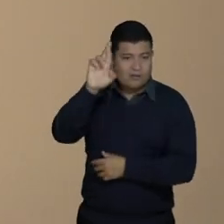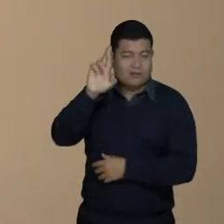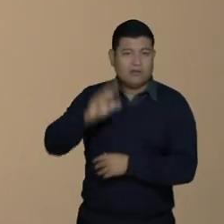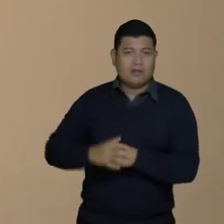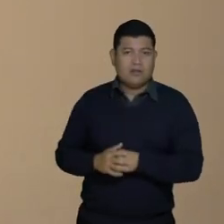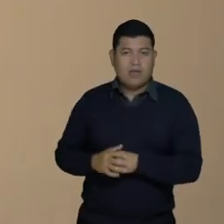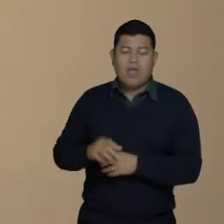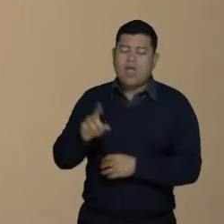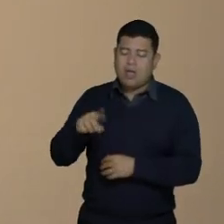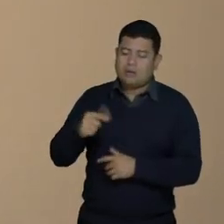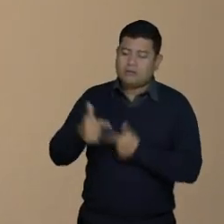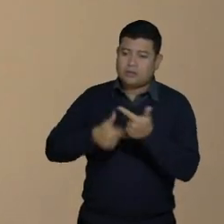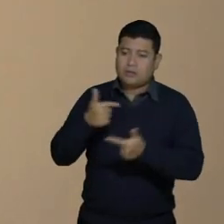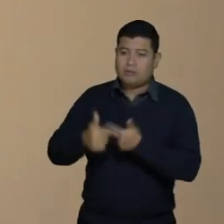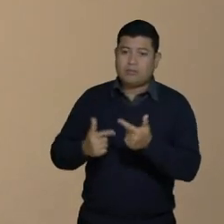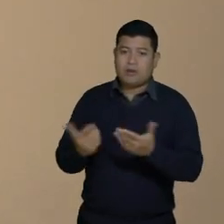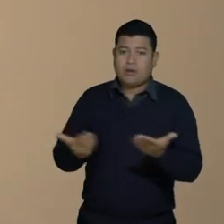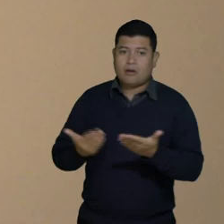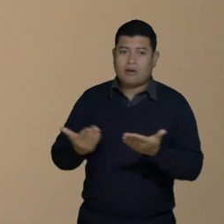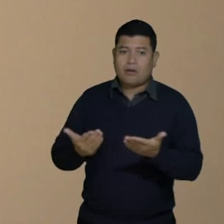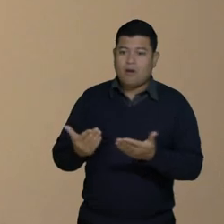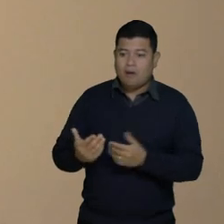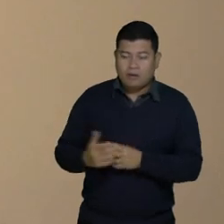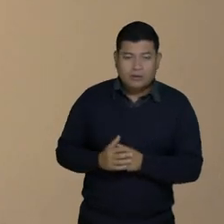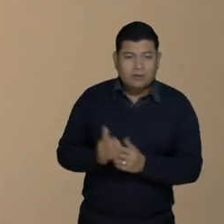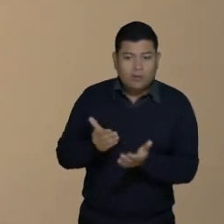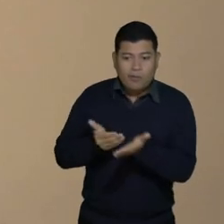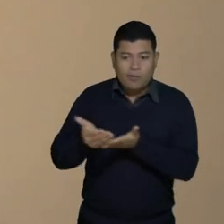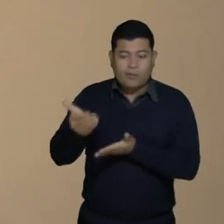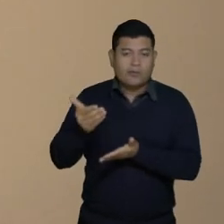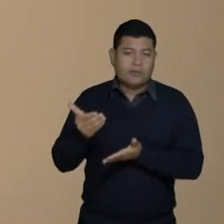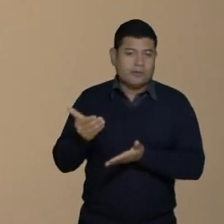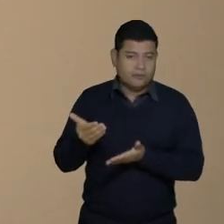Pioneiro que já vem desde